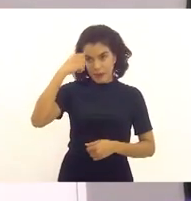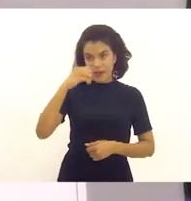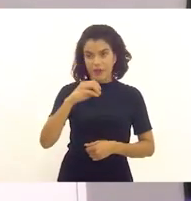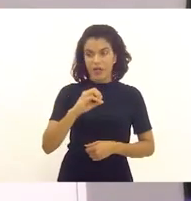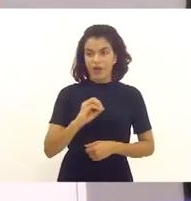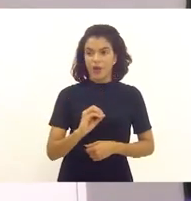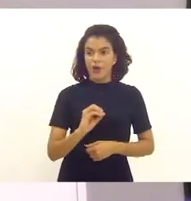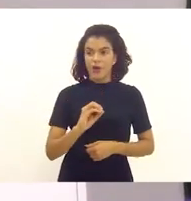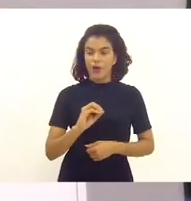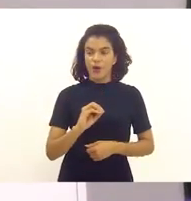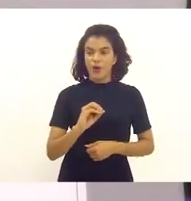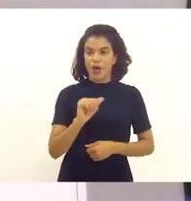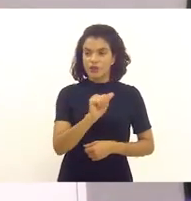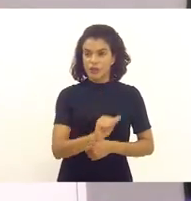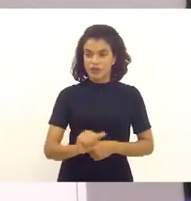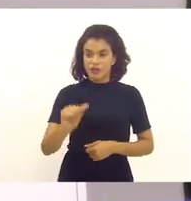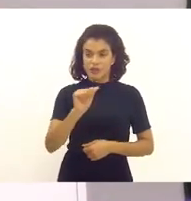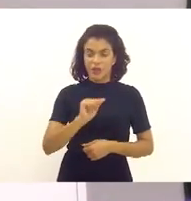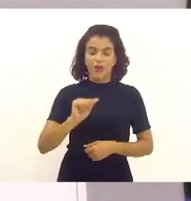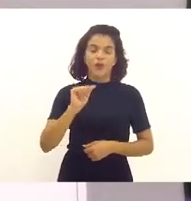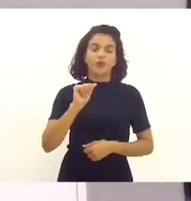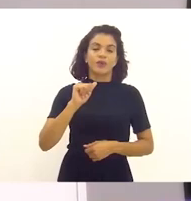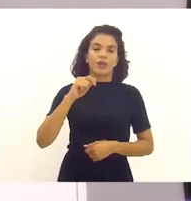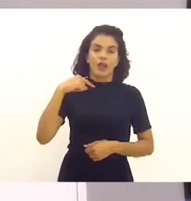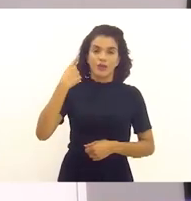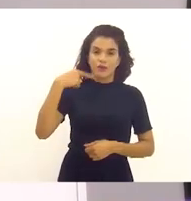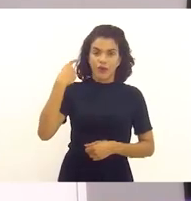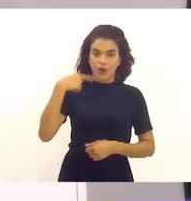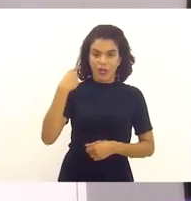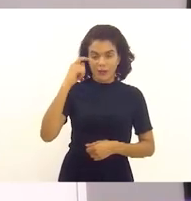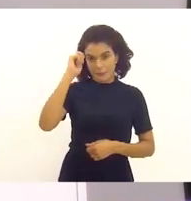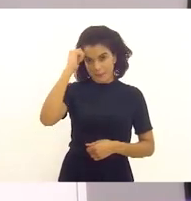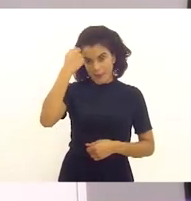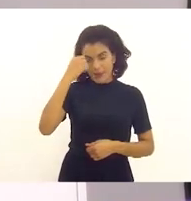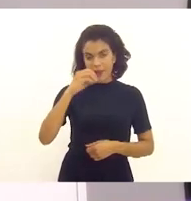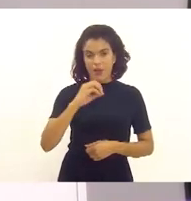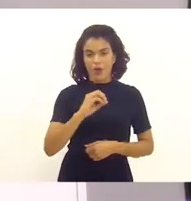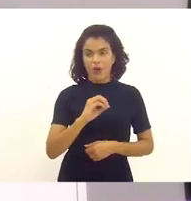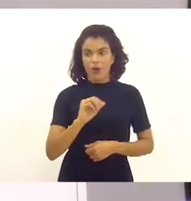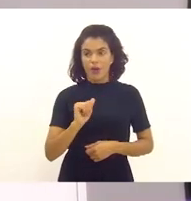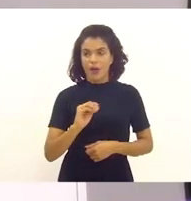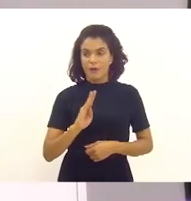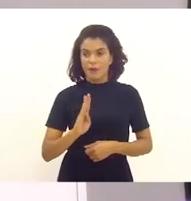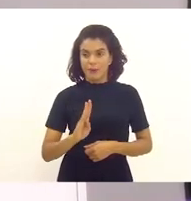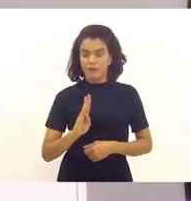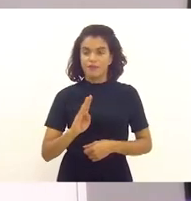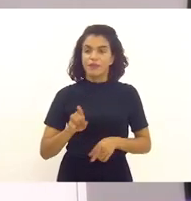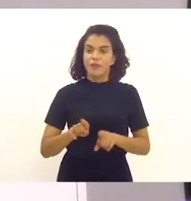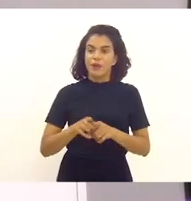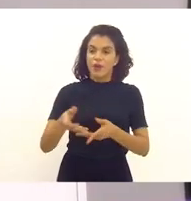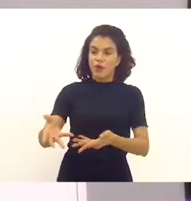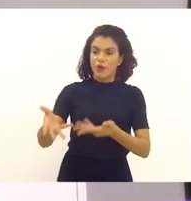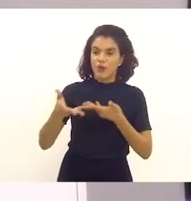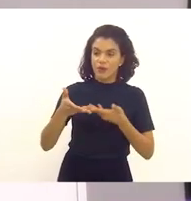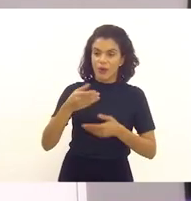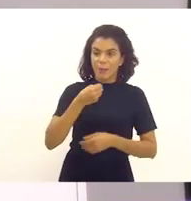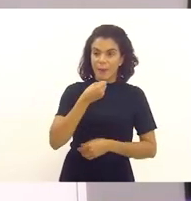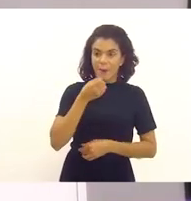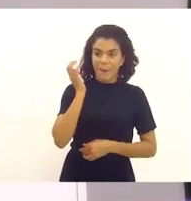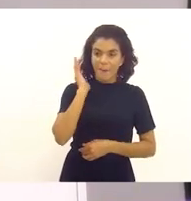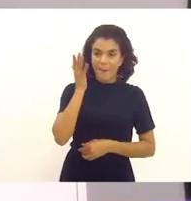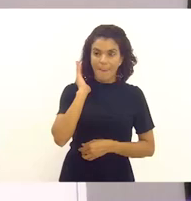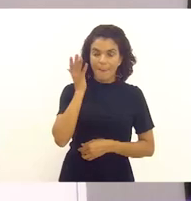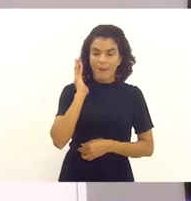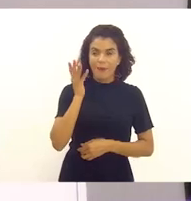Associação Associação de advogadas pretas da OAB e eu convido agora para fazer o uso da fala a senhora